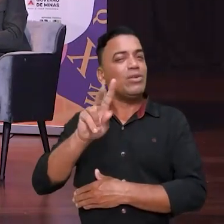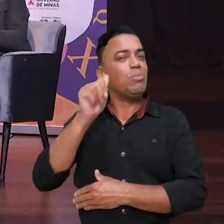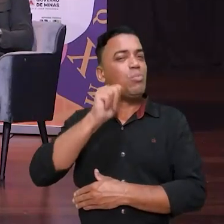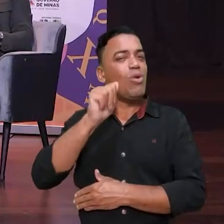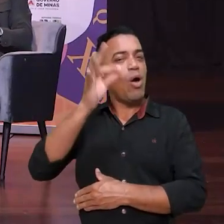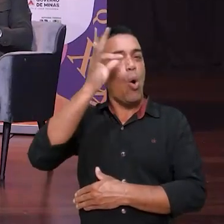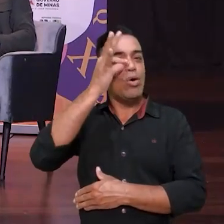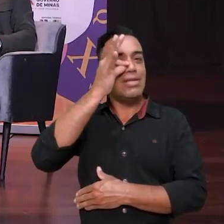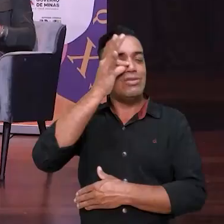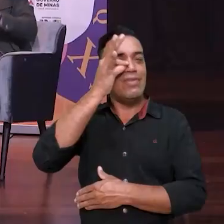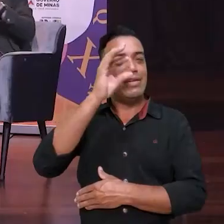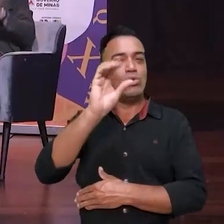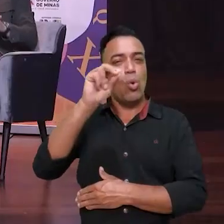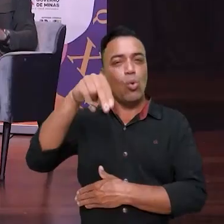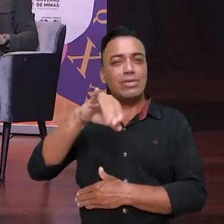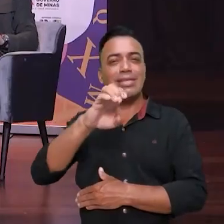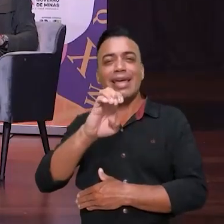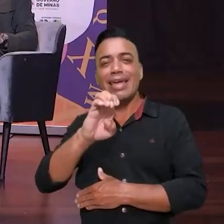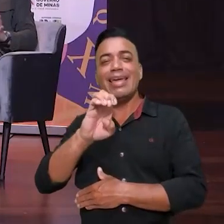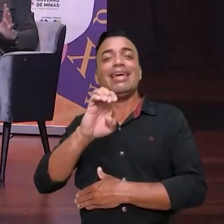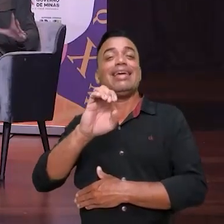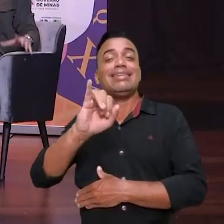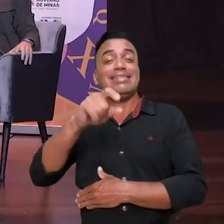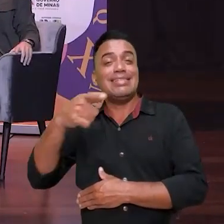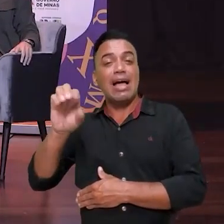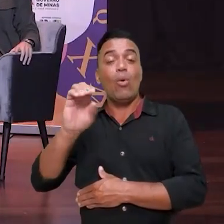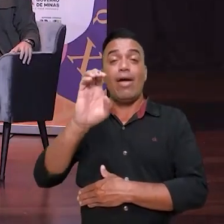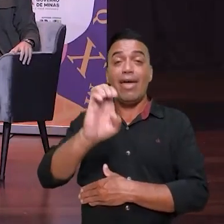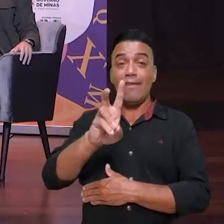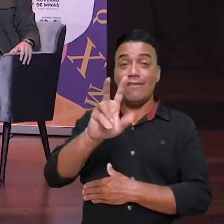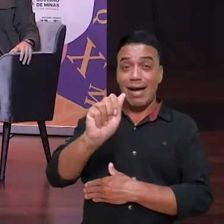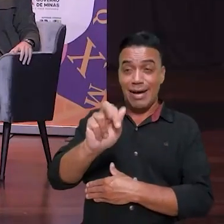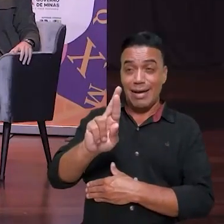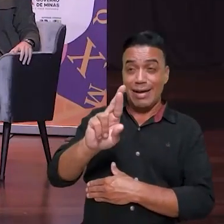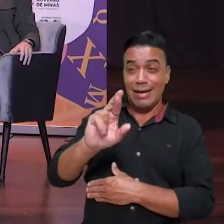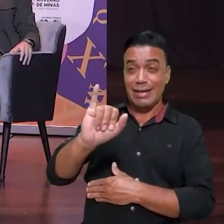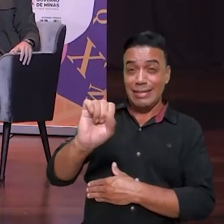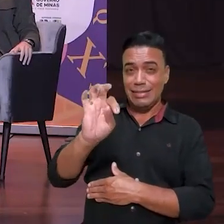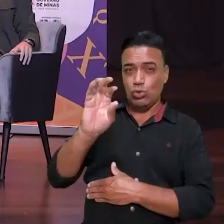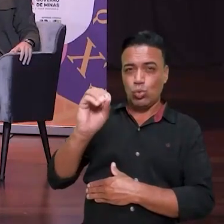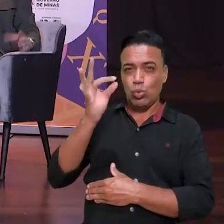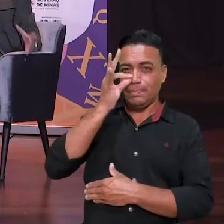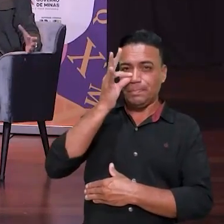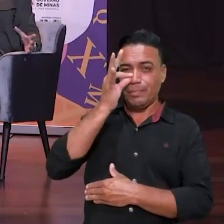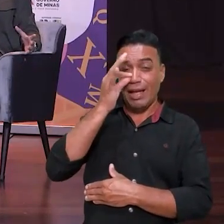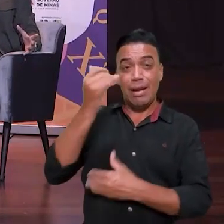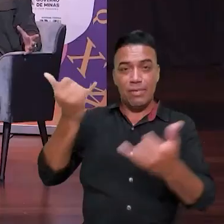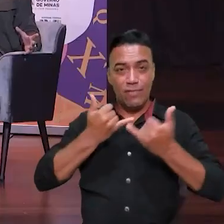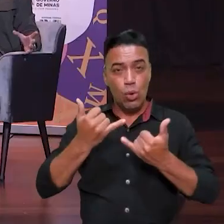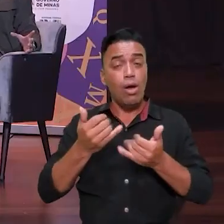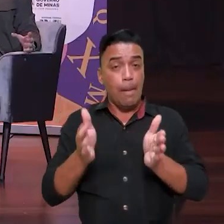Evaristo, ela disse uma coisa que me marcou muito profundamente. Primeiro, assim, é, a, a pobreza